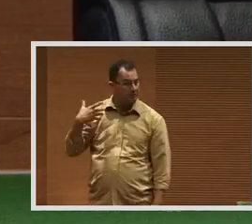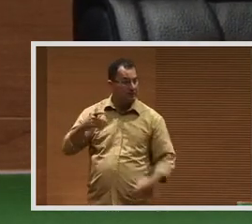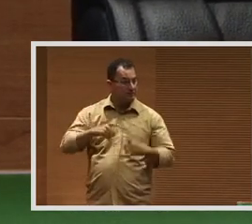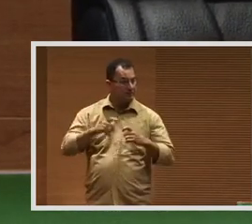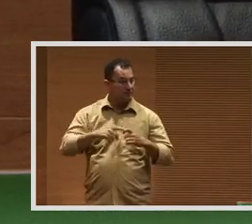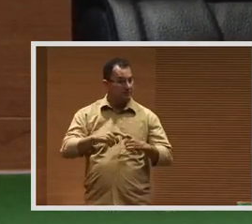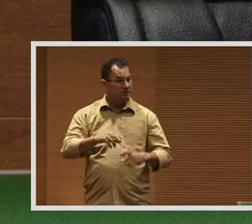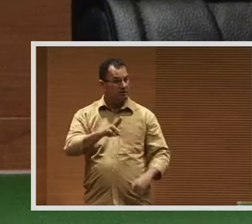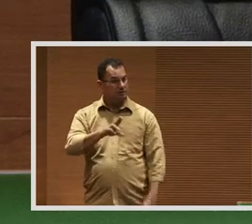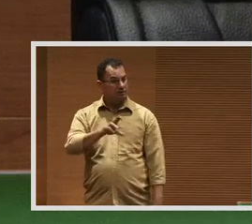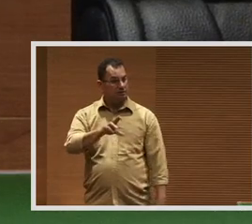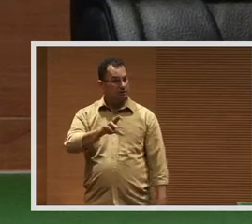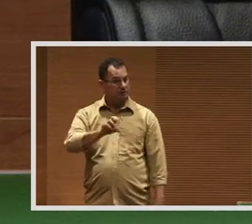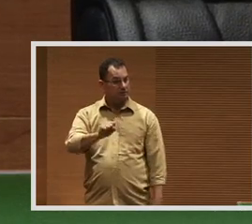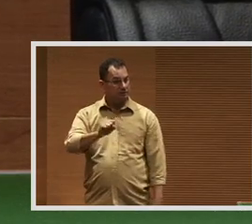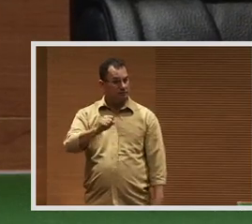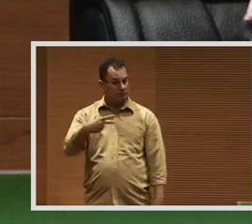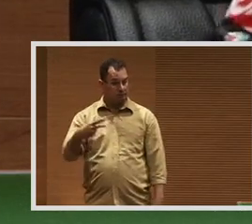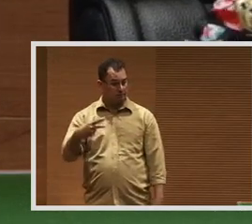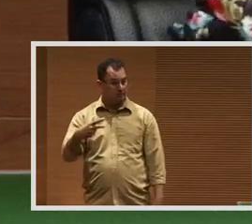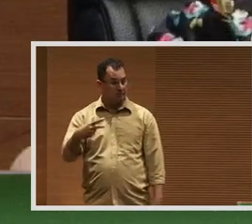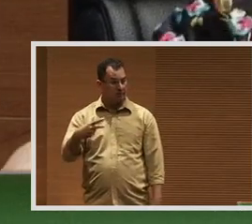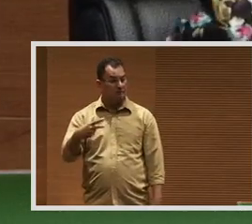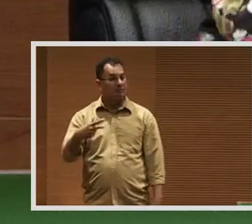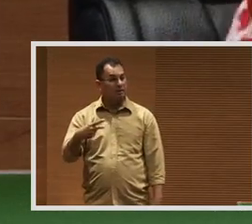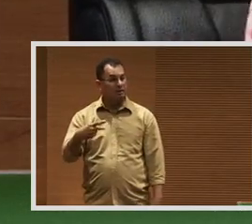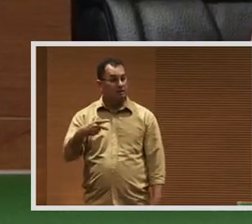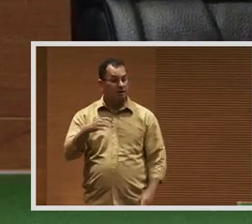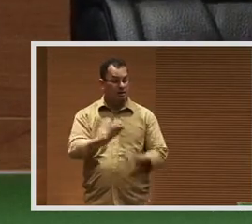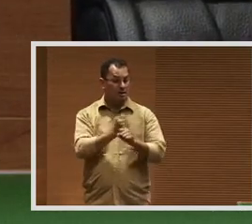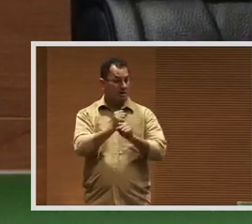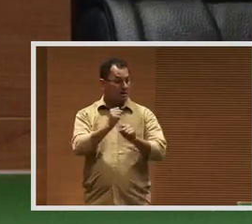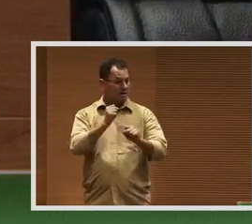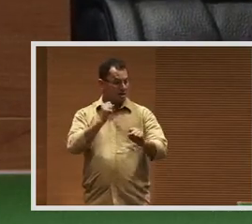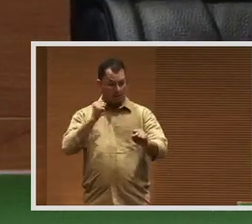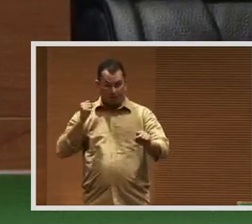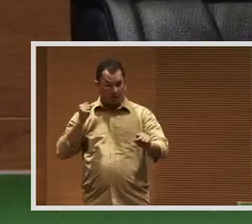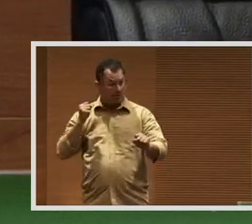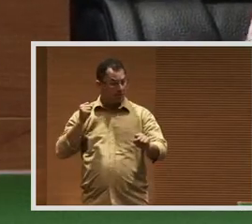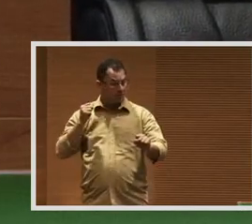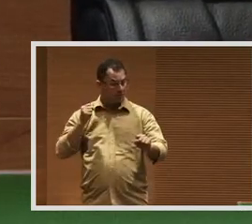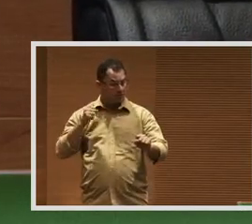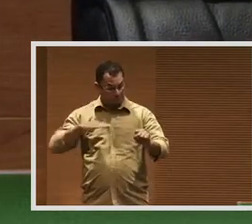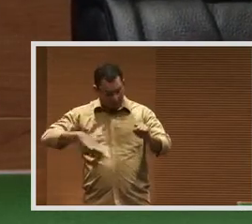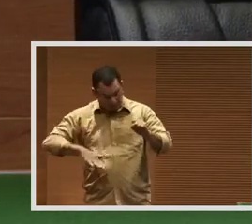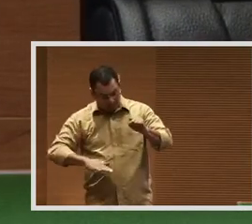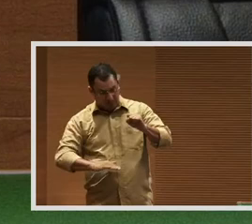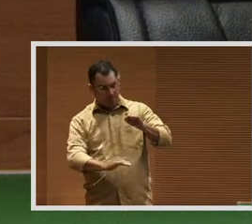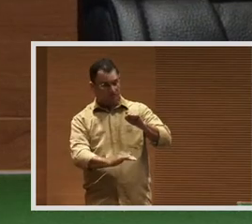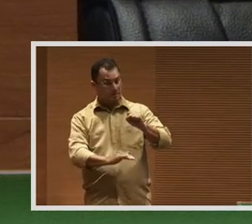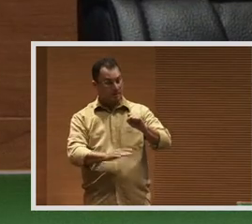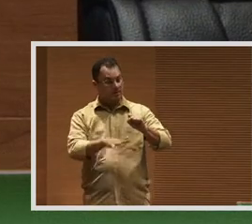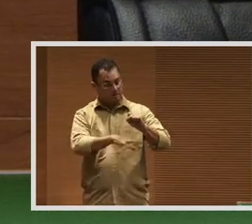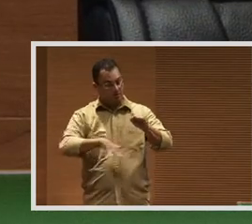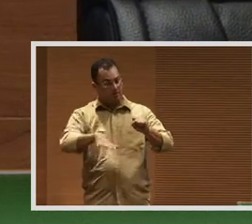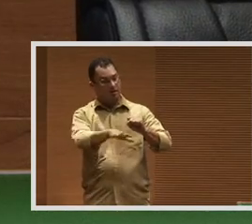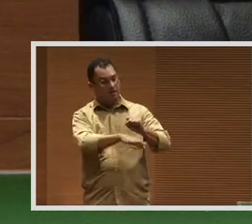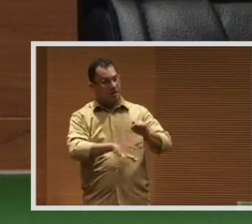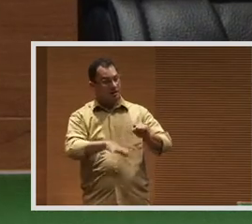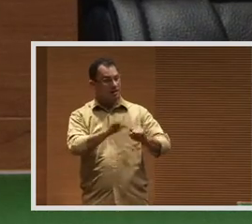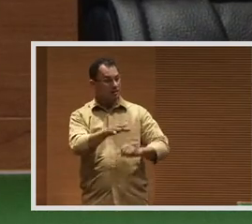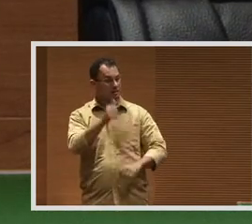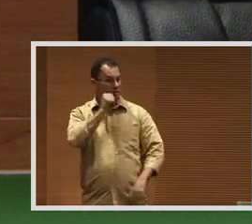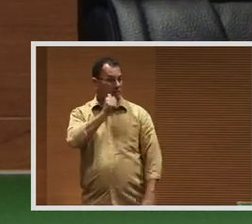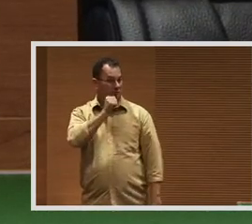é enorme, né? Todo o porão daquele prédio enorme. E tinha uma sala que era o departamento feminino. E não